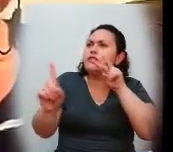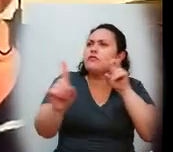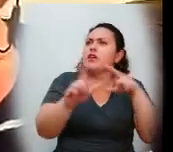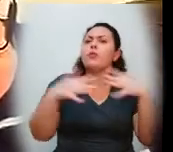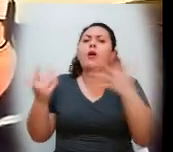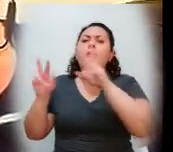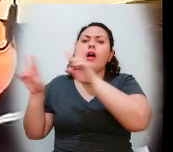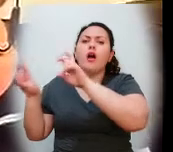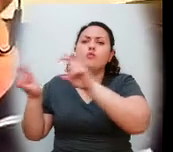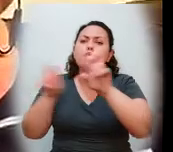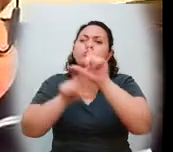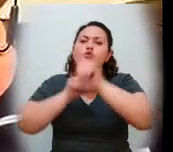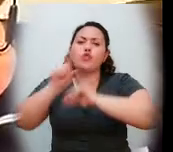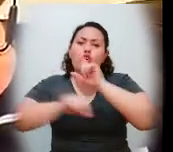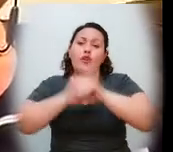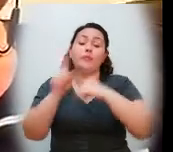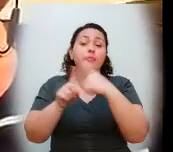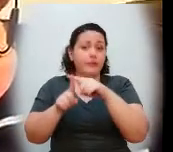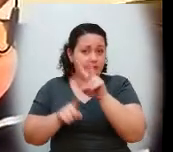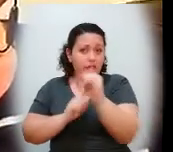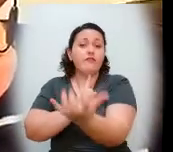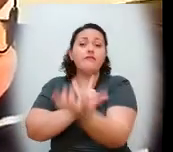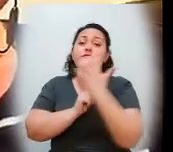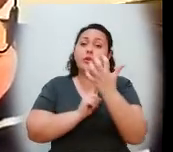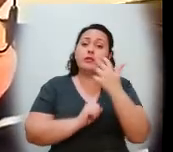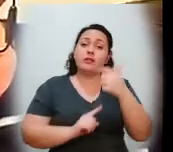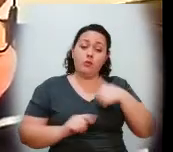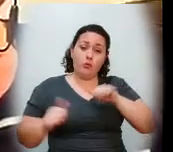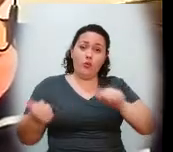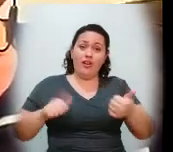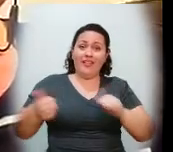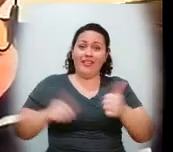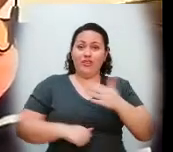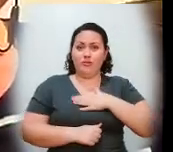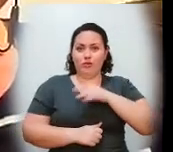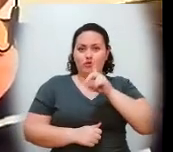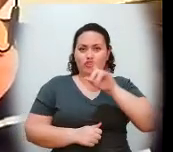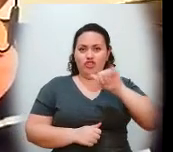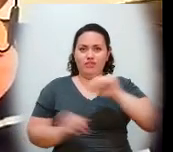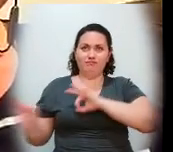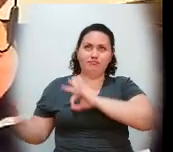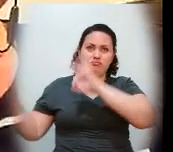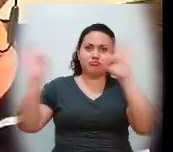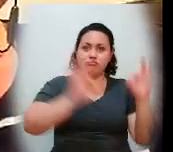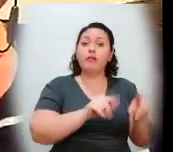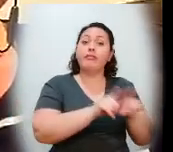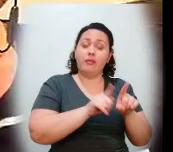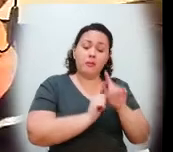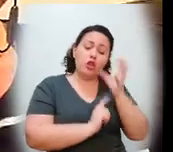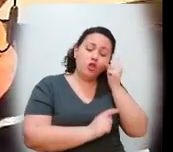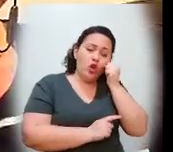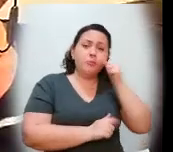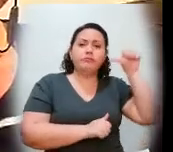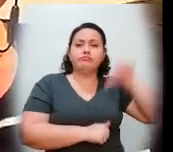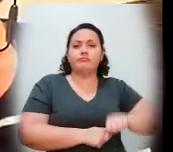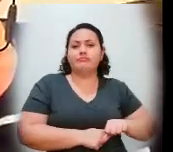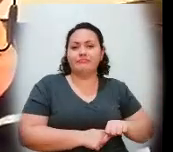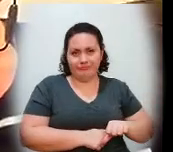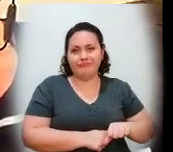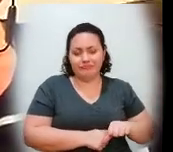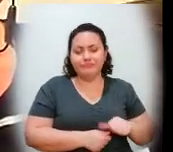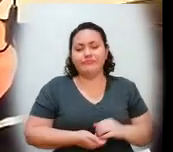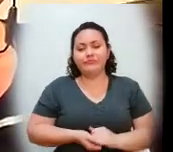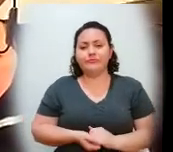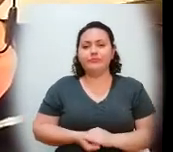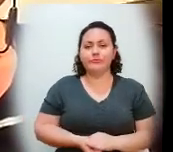dia. E aí, como a gente falava, consequentemente vai interferir na qualidade do nosso sono durante a noite. Né?